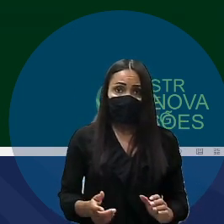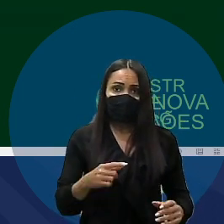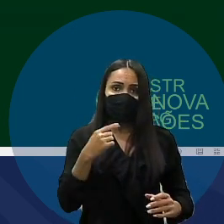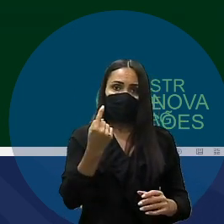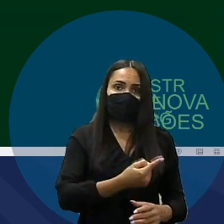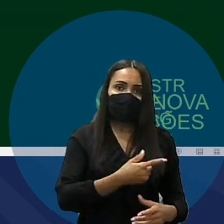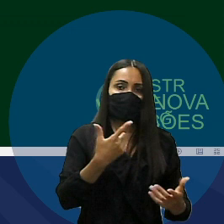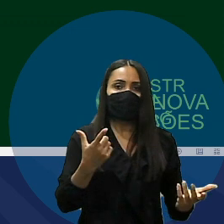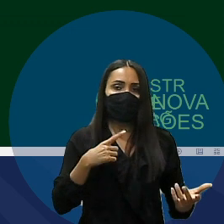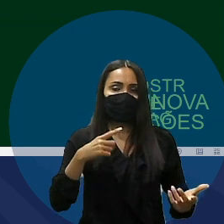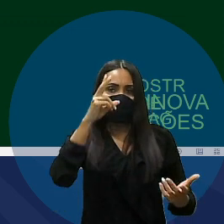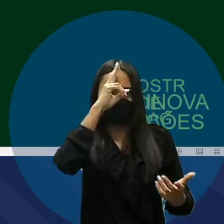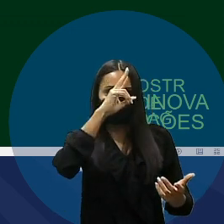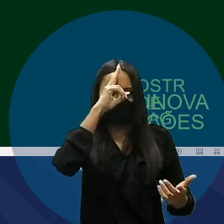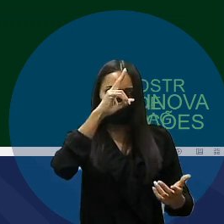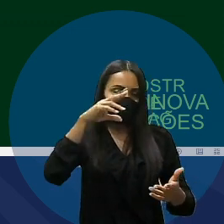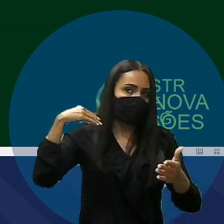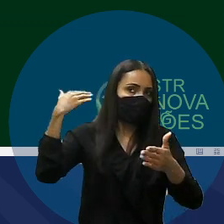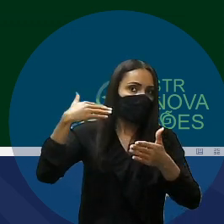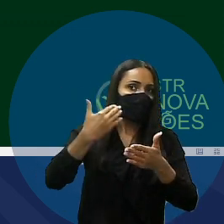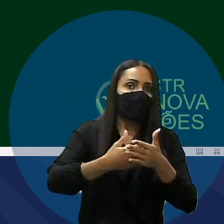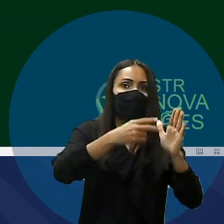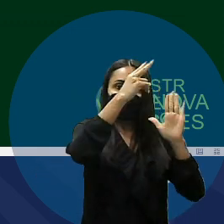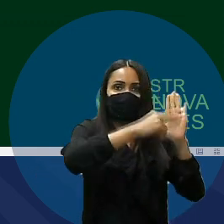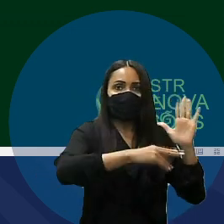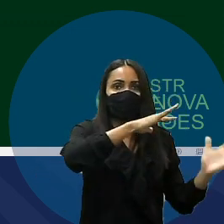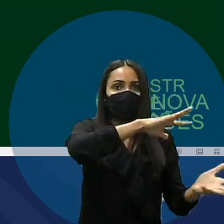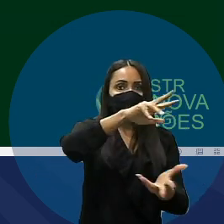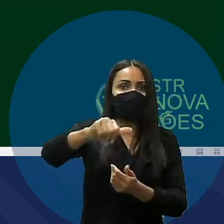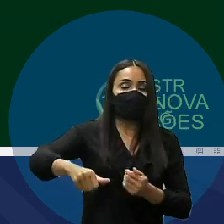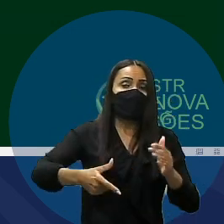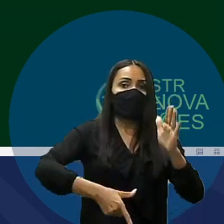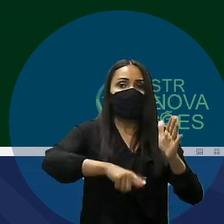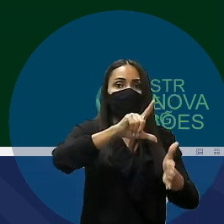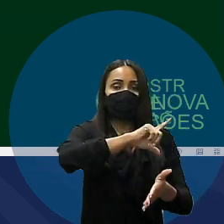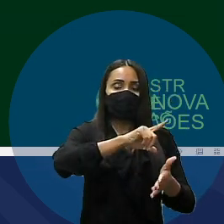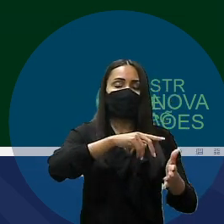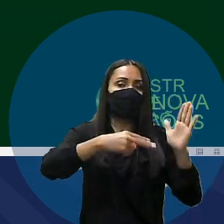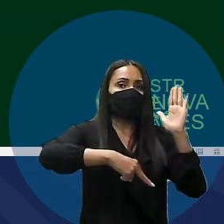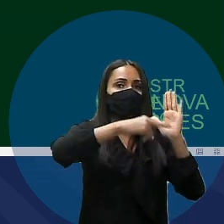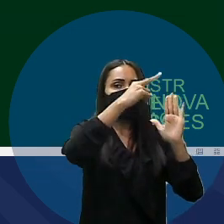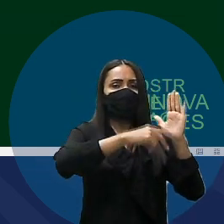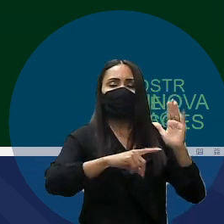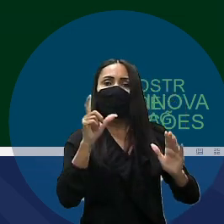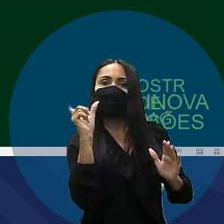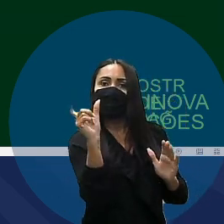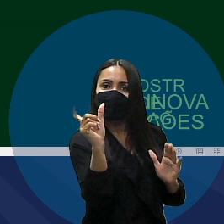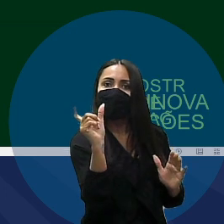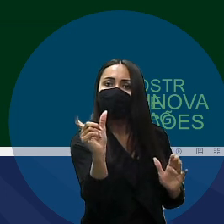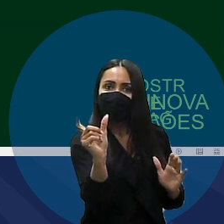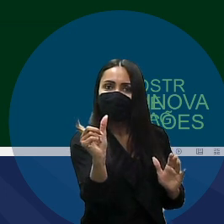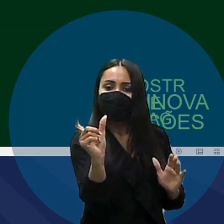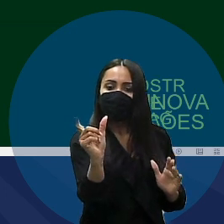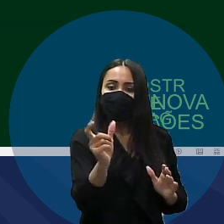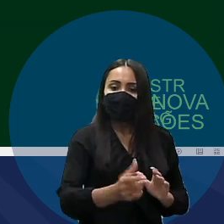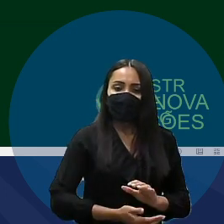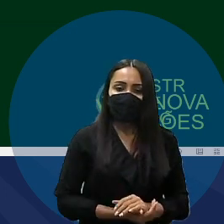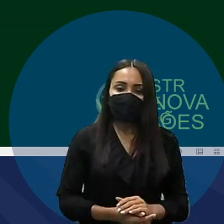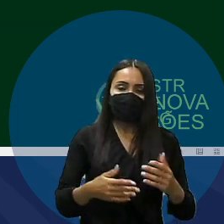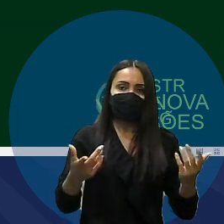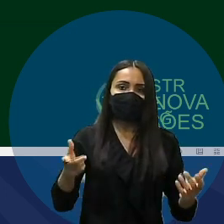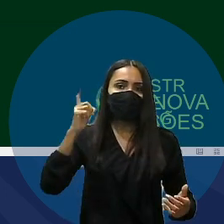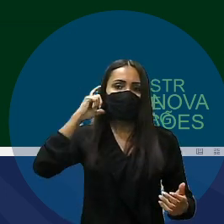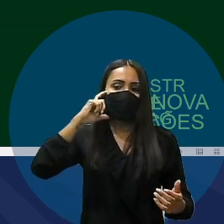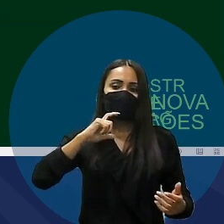legado que a leitura do mundo precede a leitura da palavra. E essa apresentação é dedicada ao nosso mestre Paulo